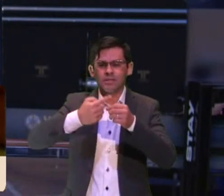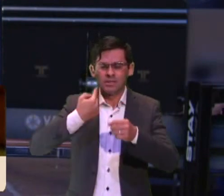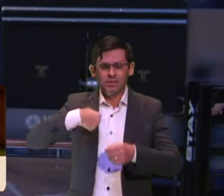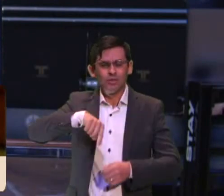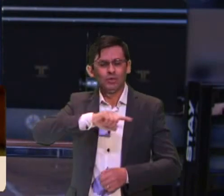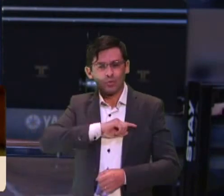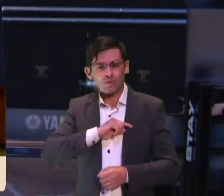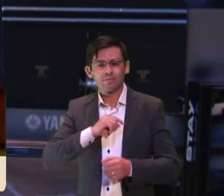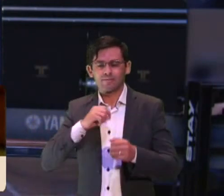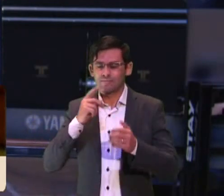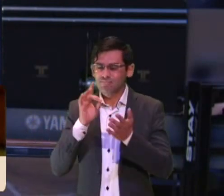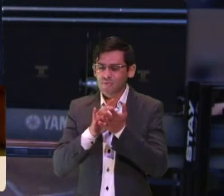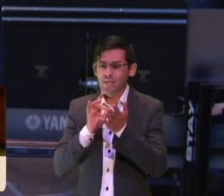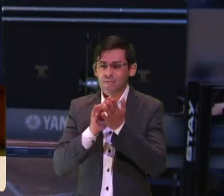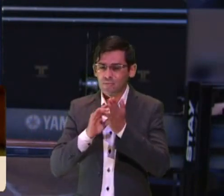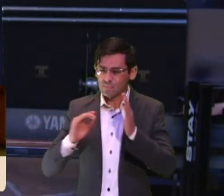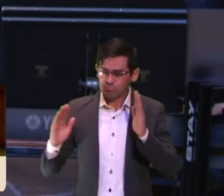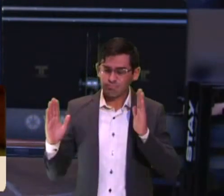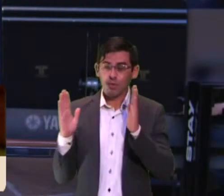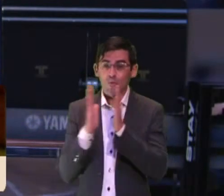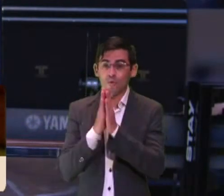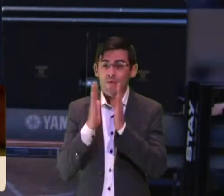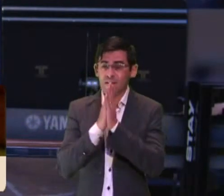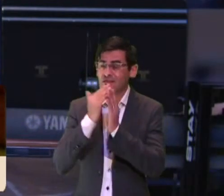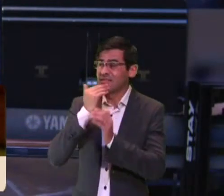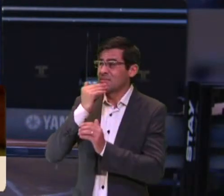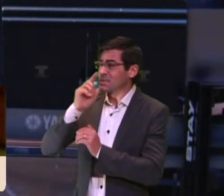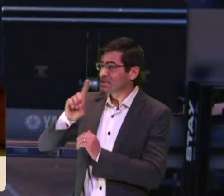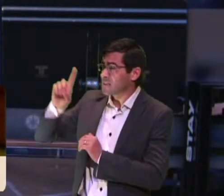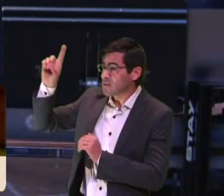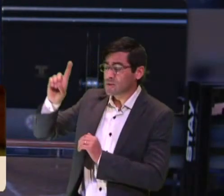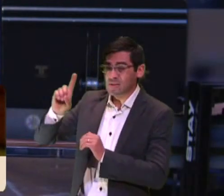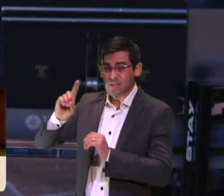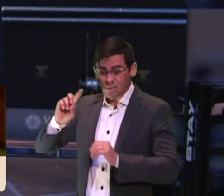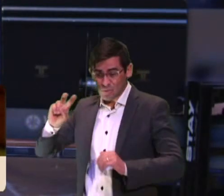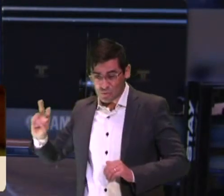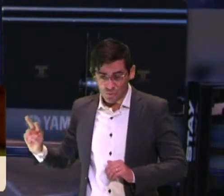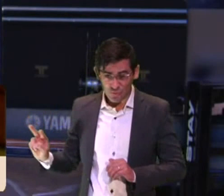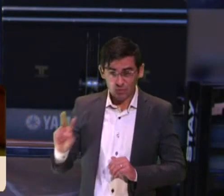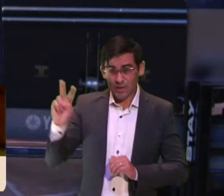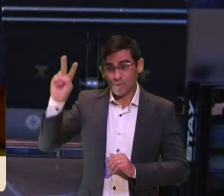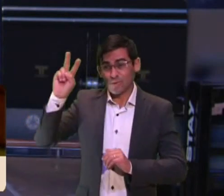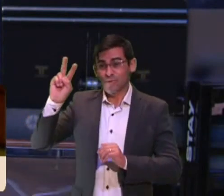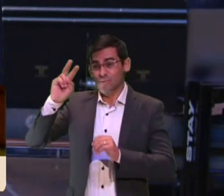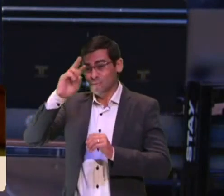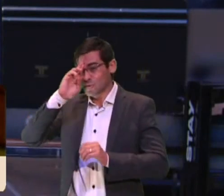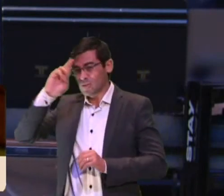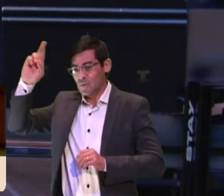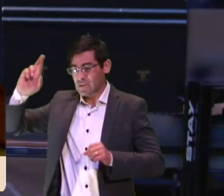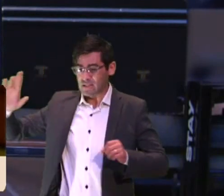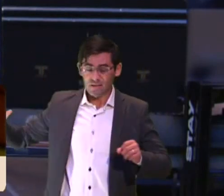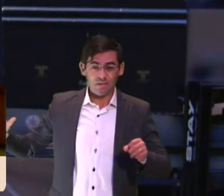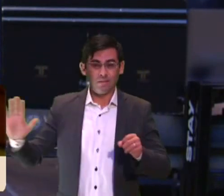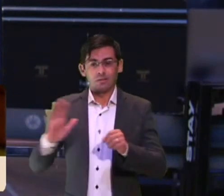vamos estabelecer novos valores no poder do Espírito Santo. Nós podemos fazer isso.